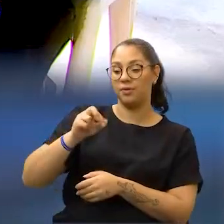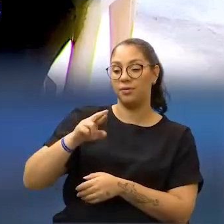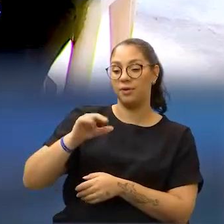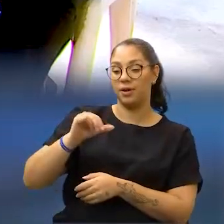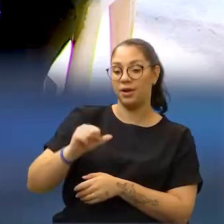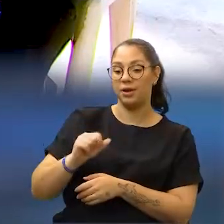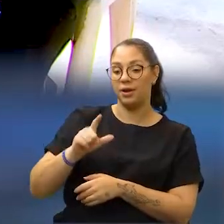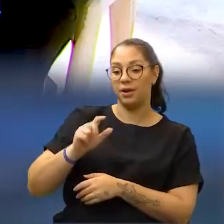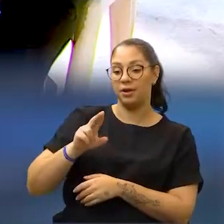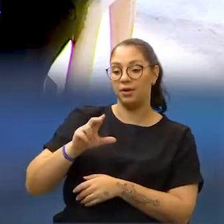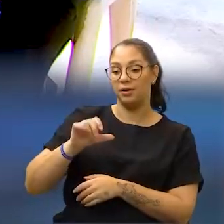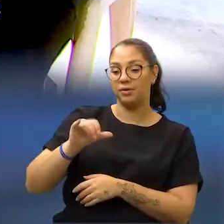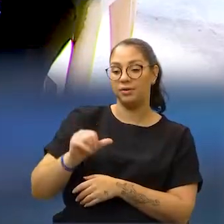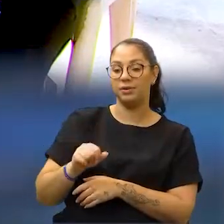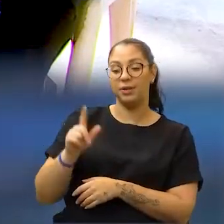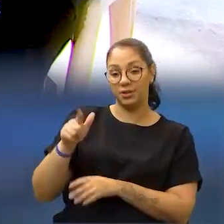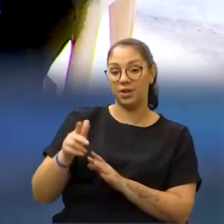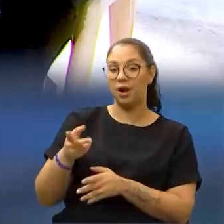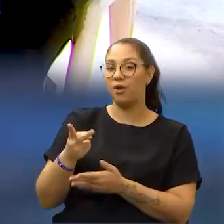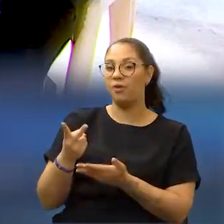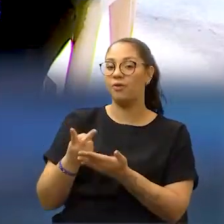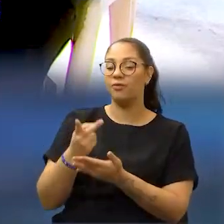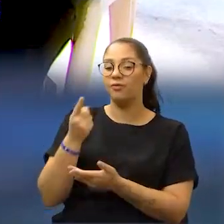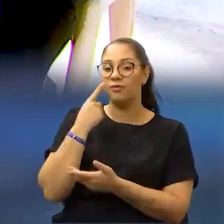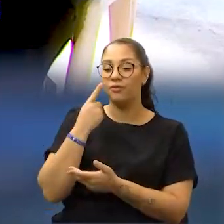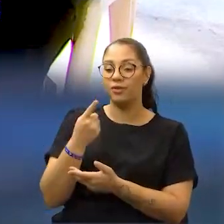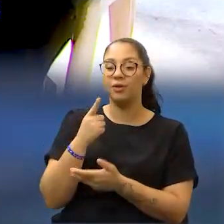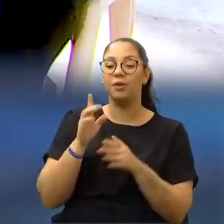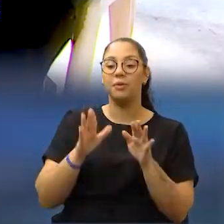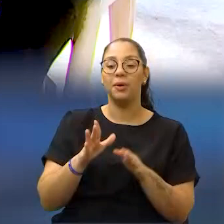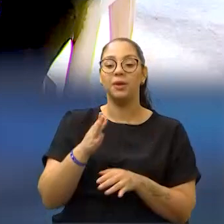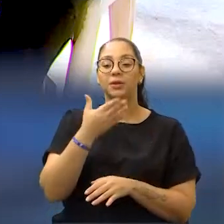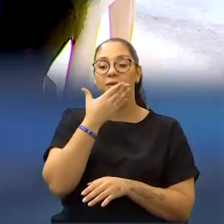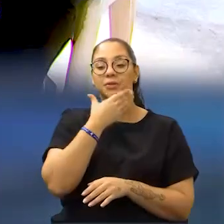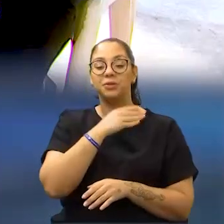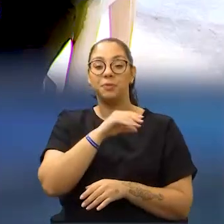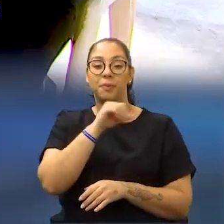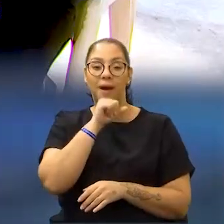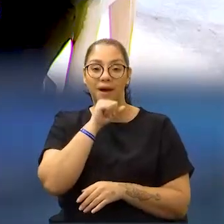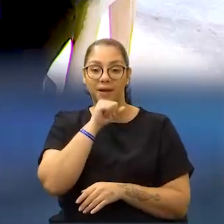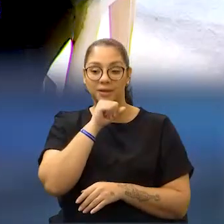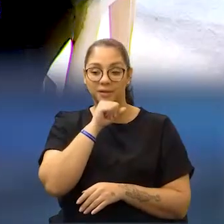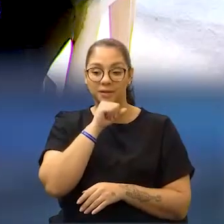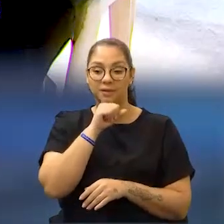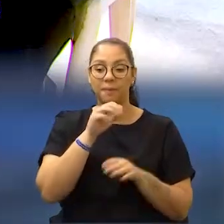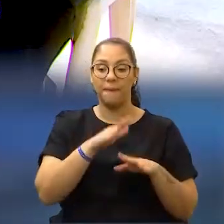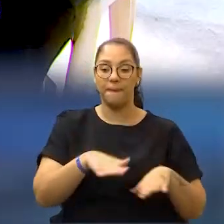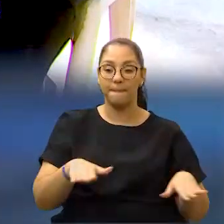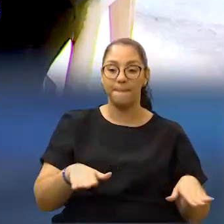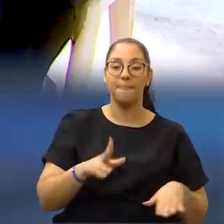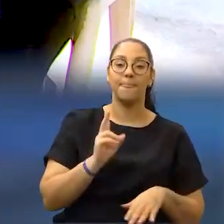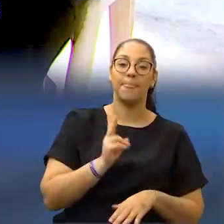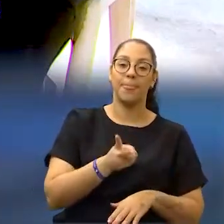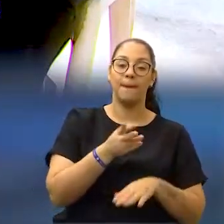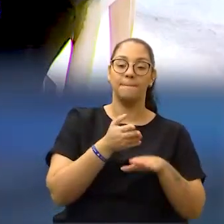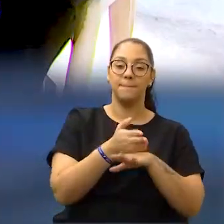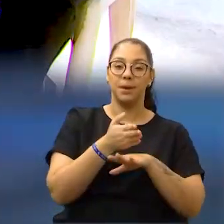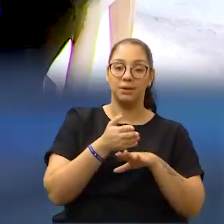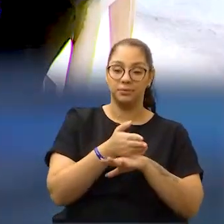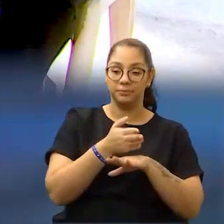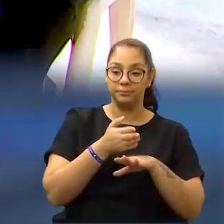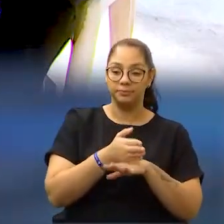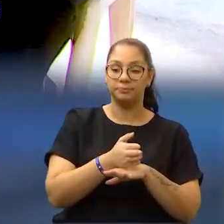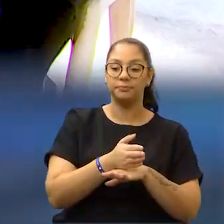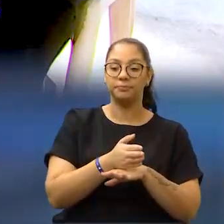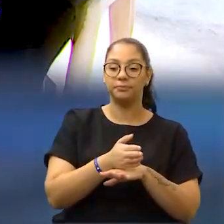né? Com certeza já deve. Sim. O que eu tenho vivido na atual conjuntura é de pais de crianças